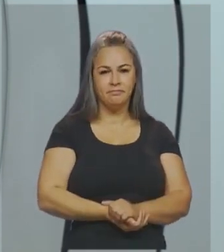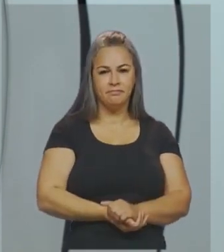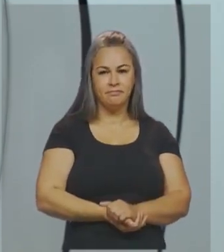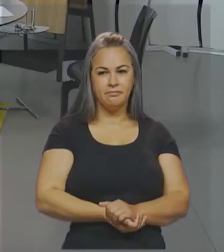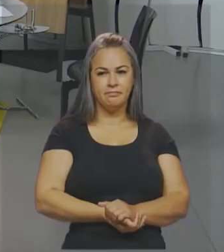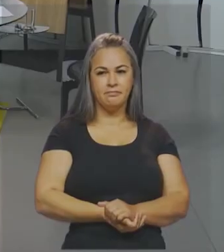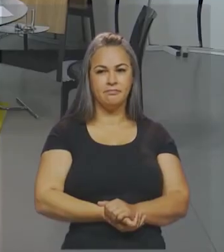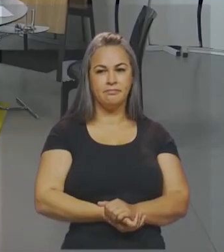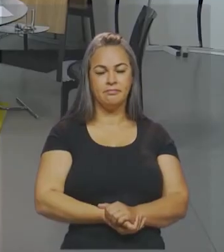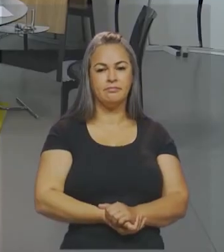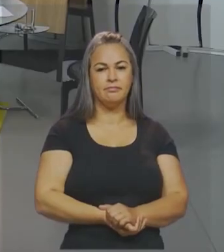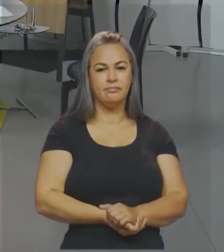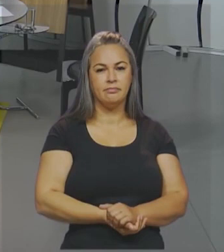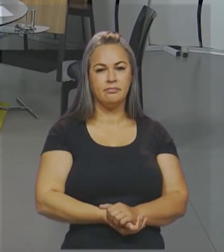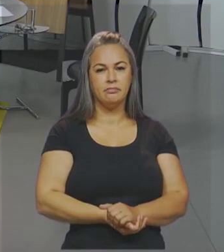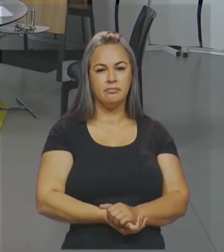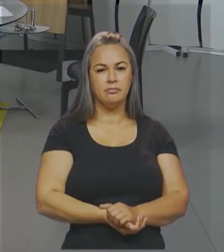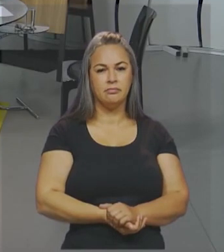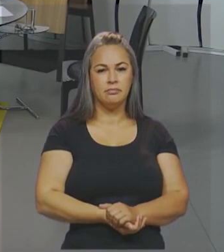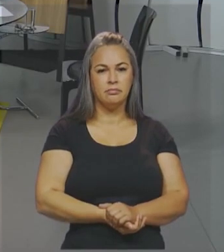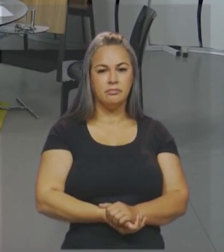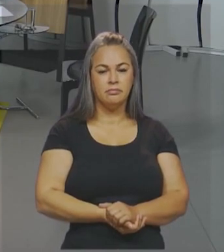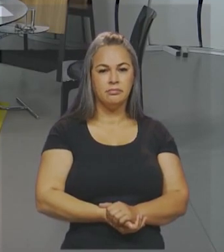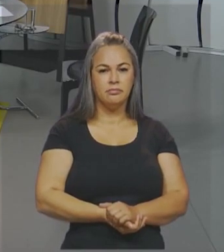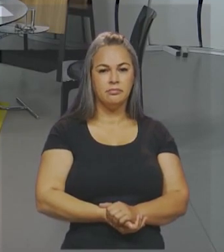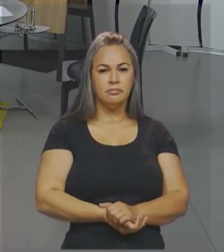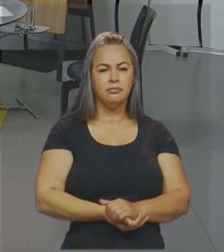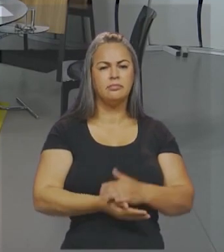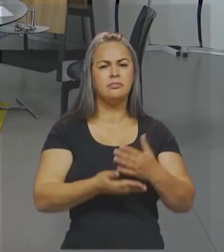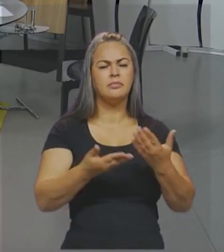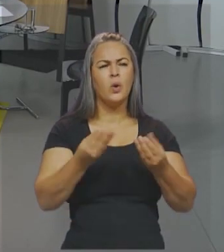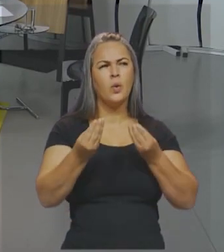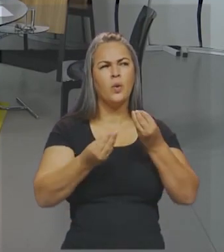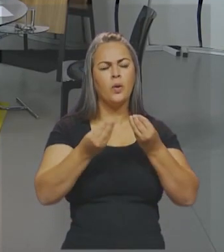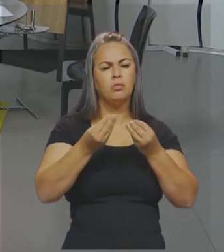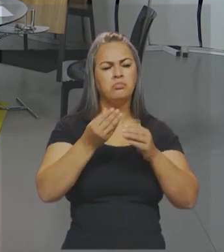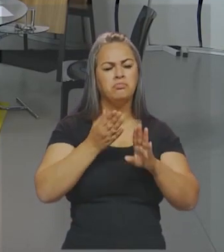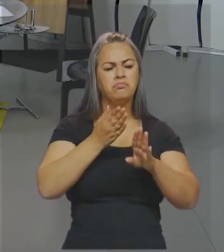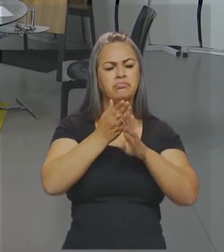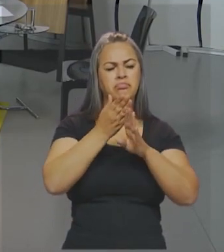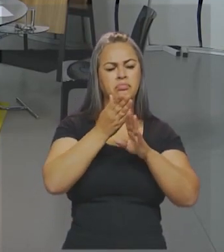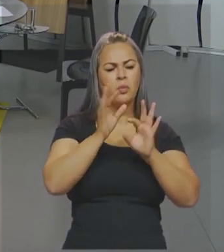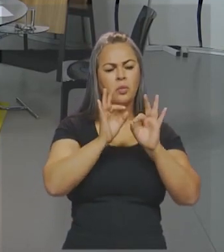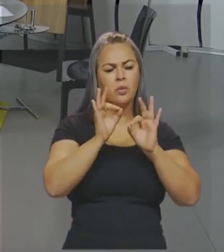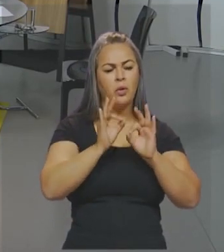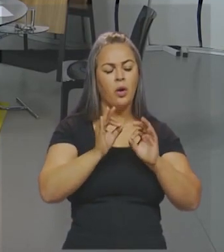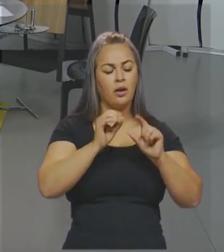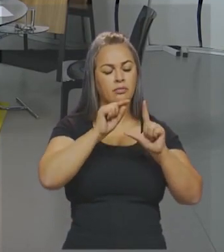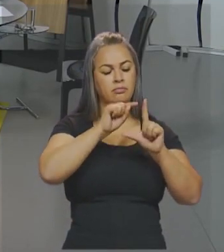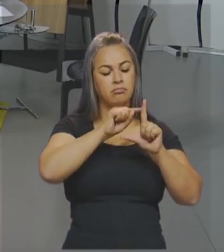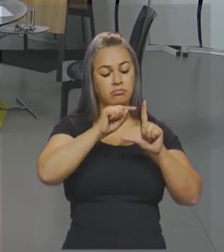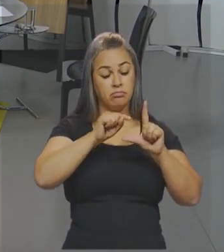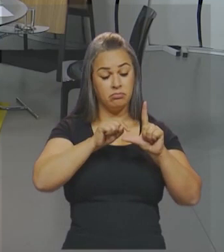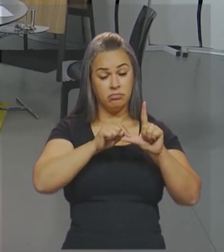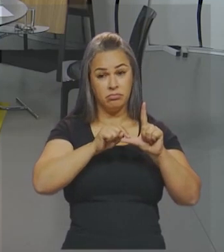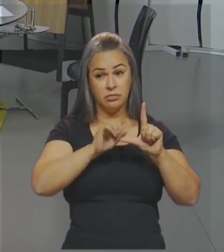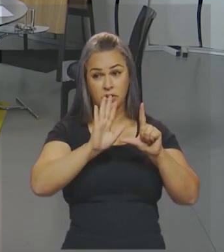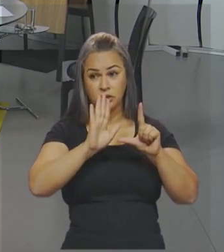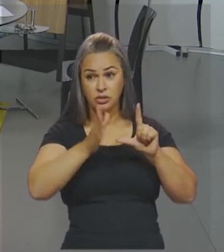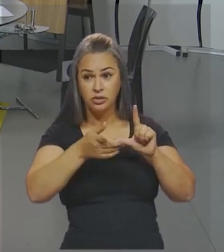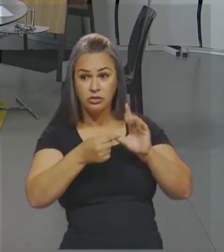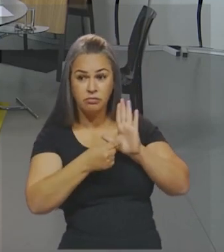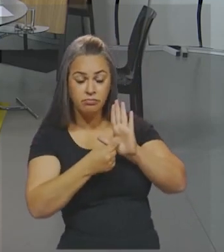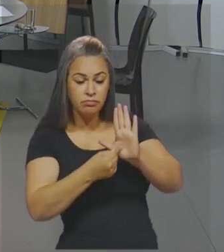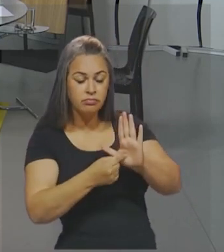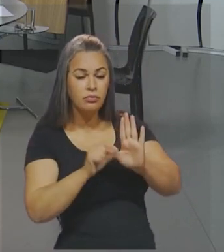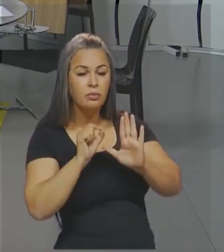aprender. Então, para construir ângulo, eu já mostrei para vocês. Sempre eu